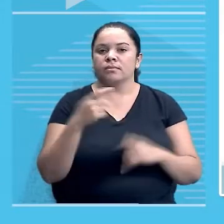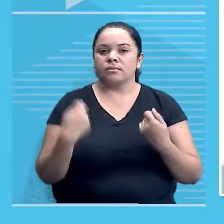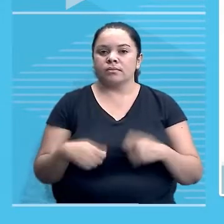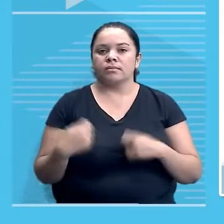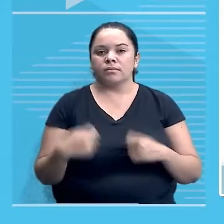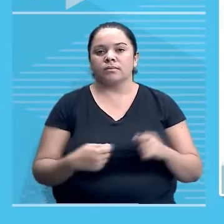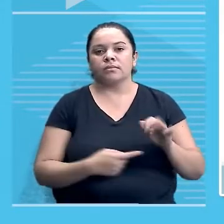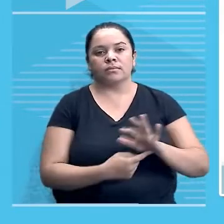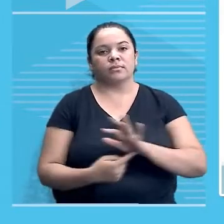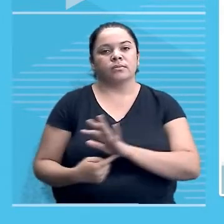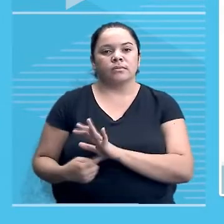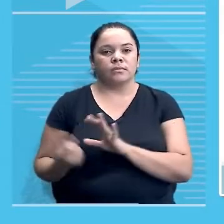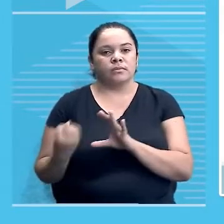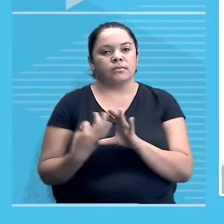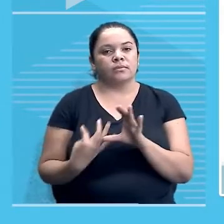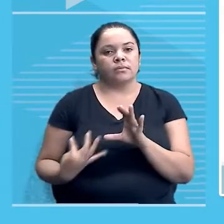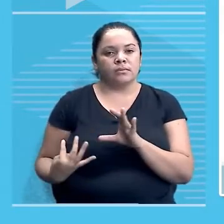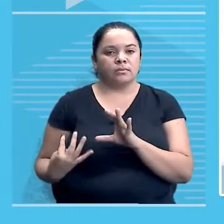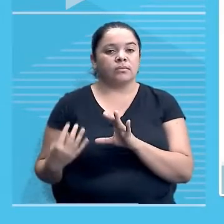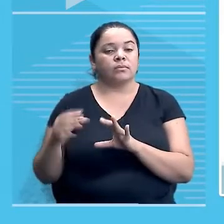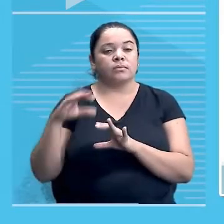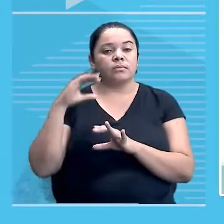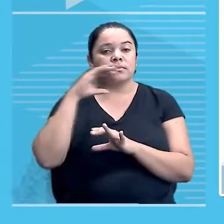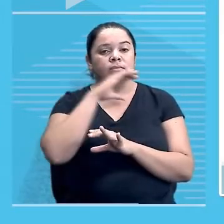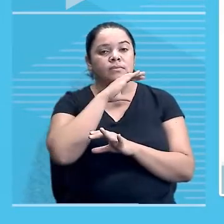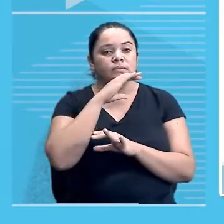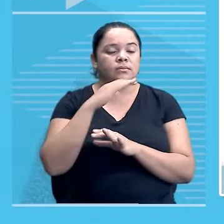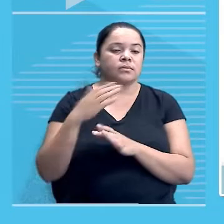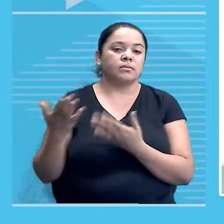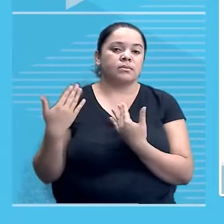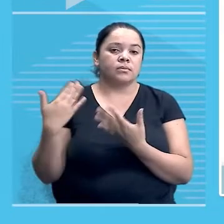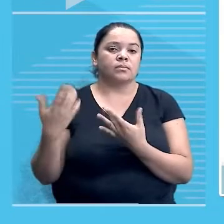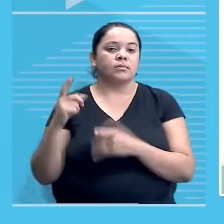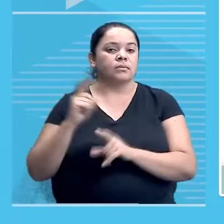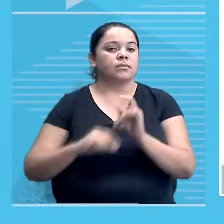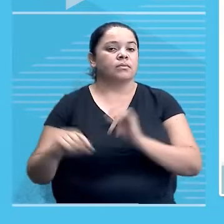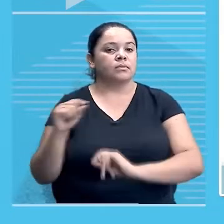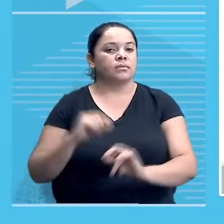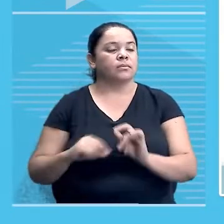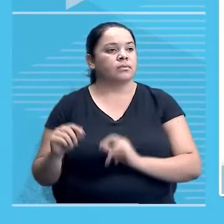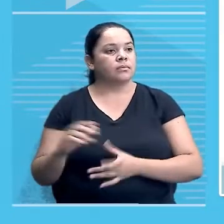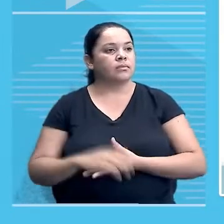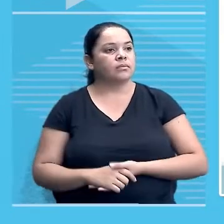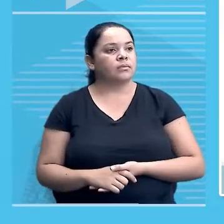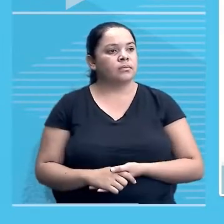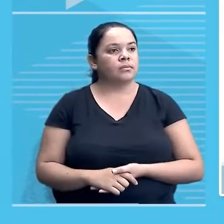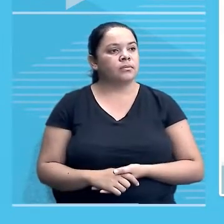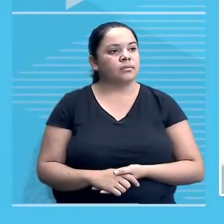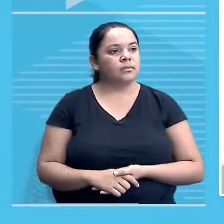a definição do que seria calor. Então, a definição para calor é a seguinte: